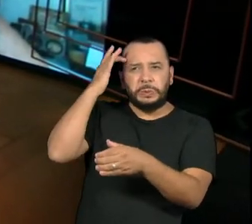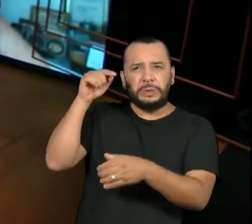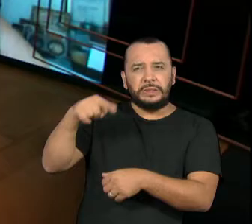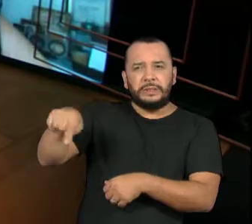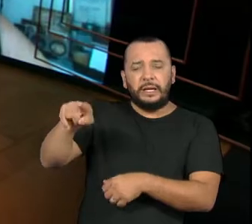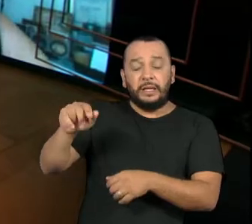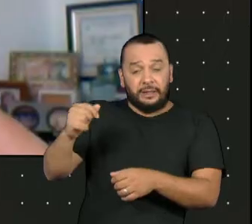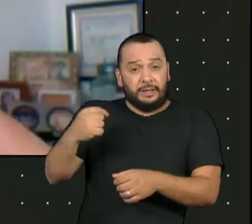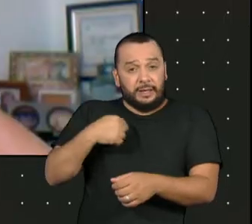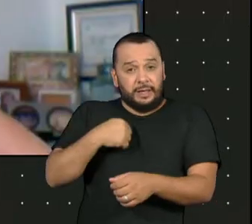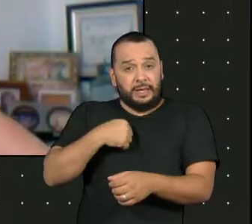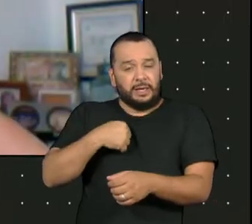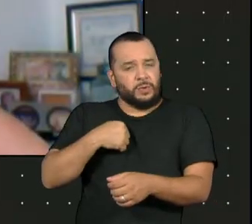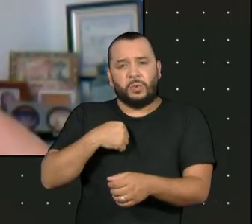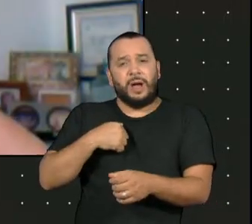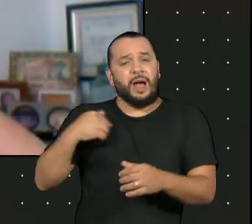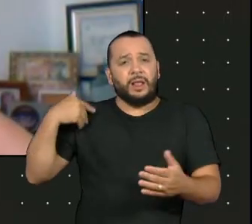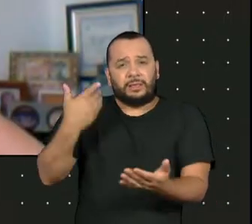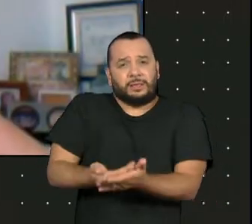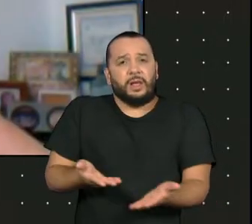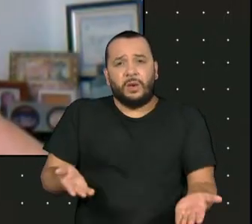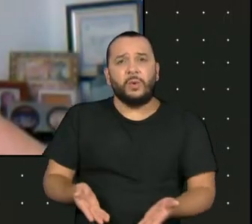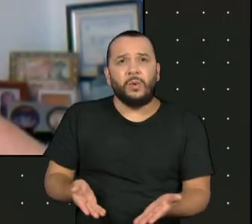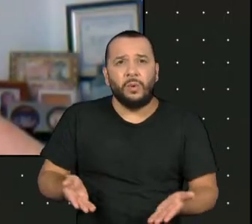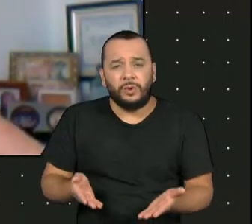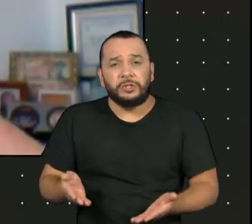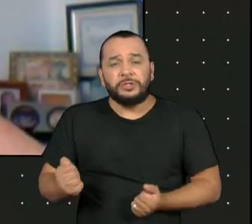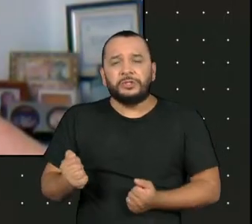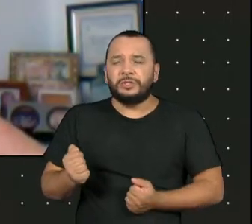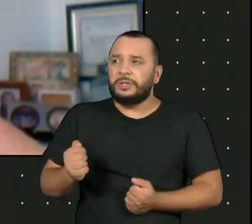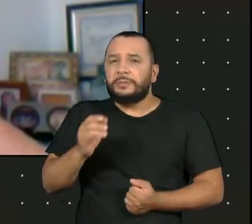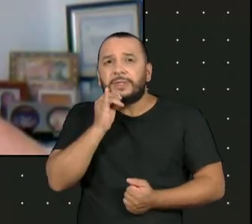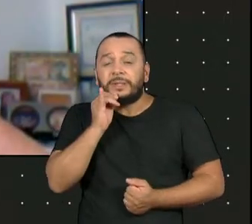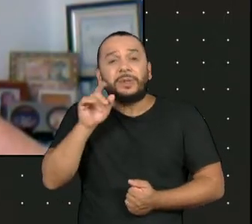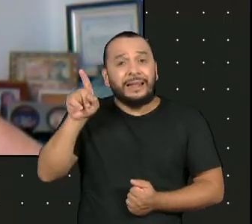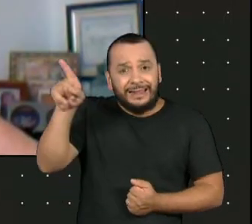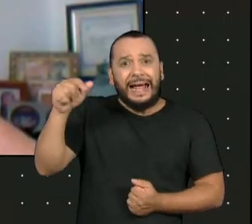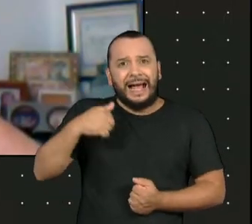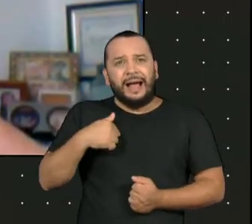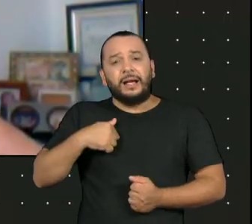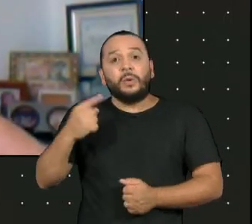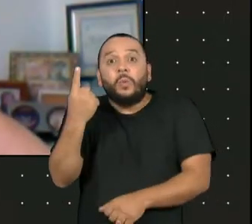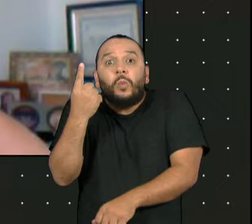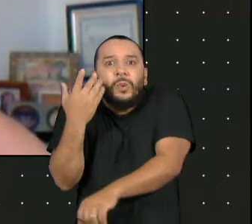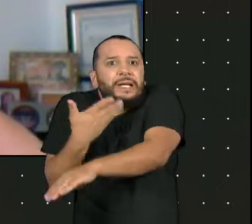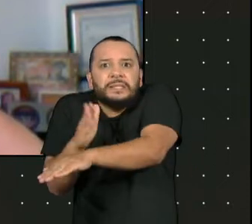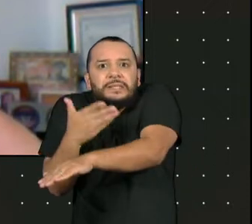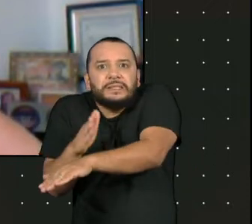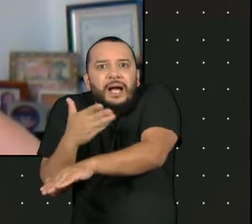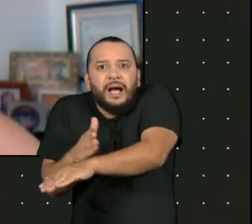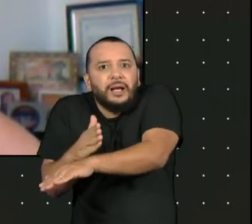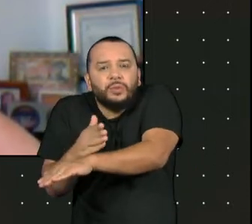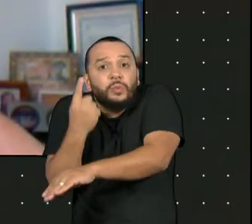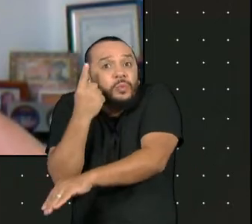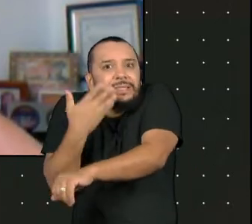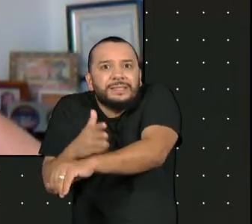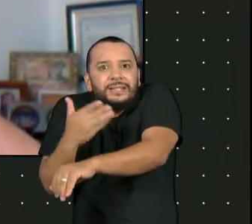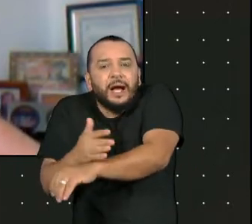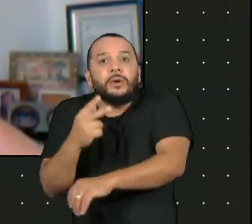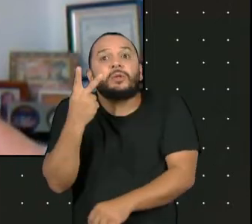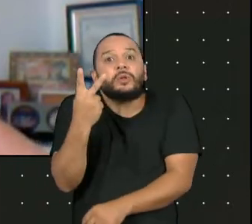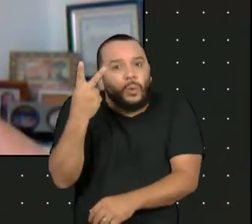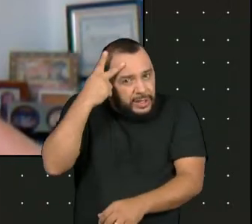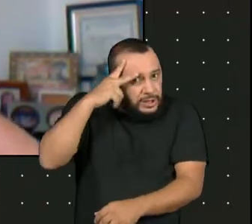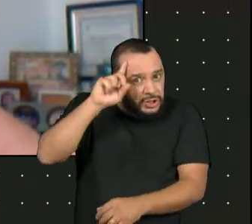hoje, aliás, quando começavam muito a discutir, porque lá a gente fazia um ensaio e 2 dias de discussão sobre